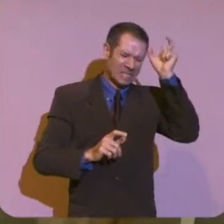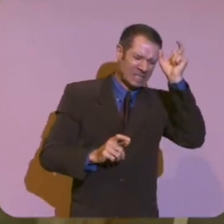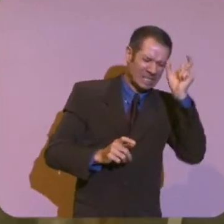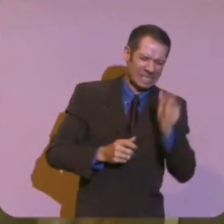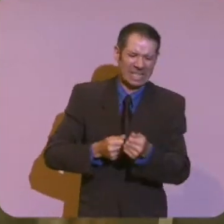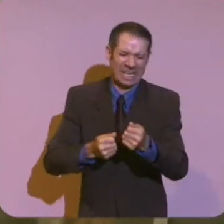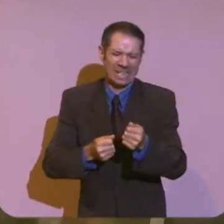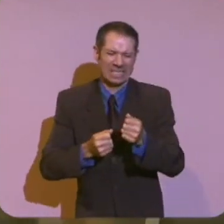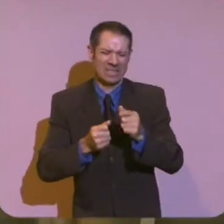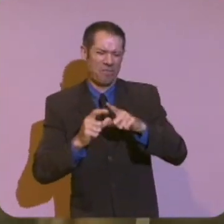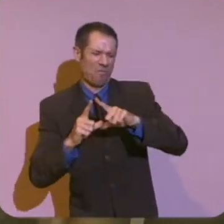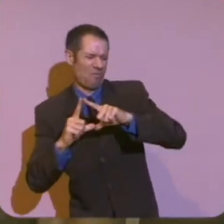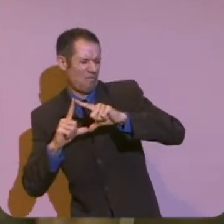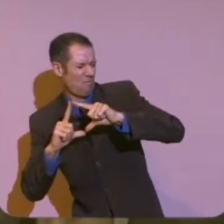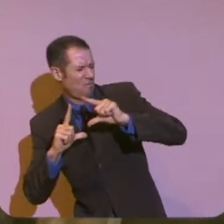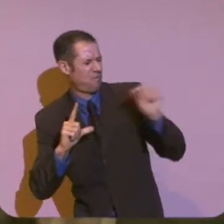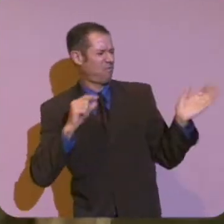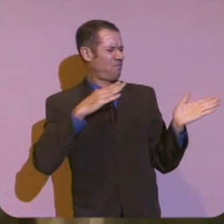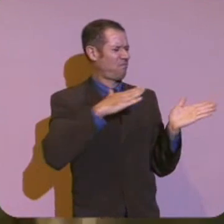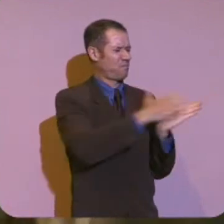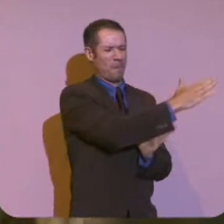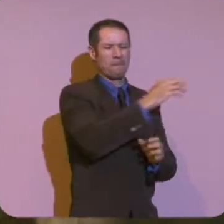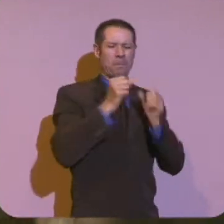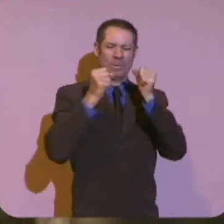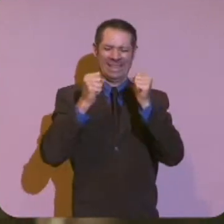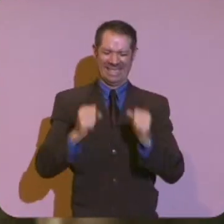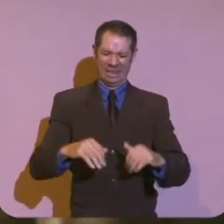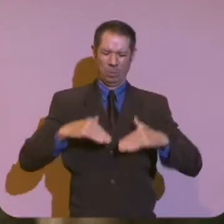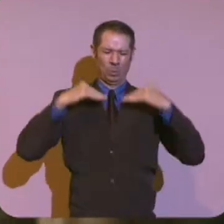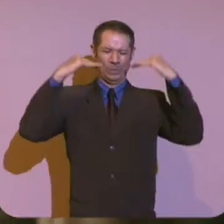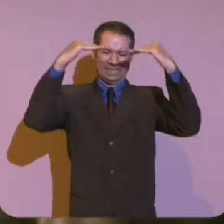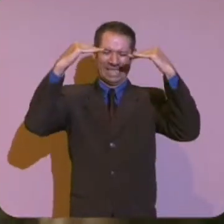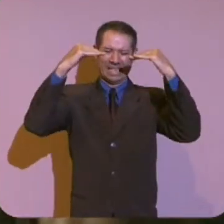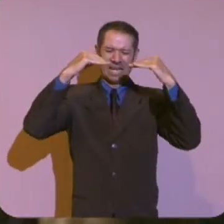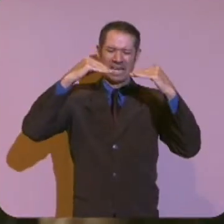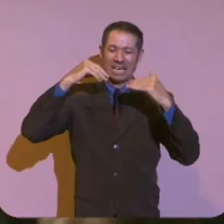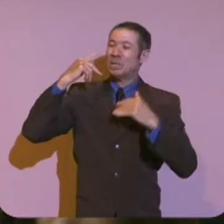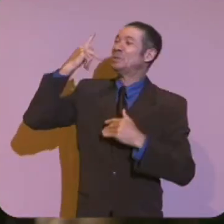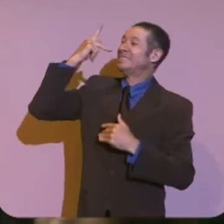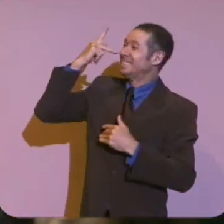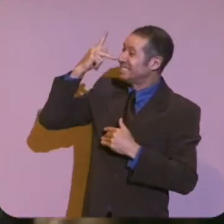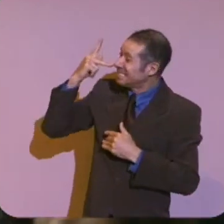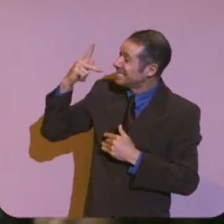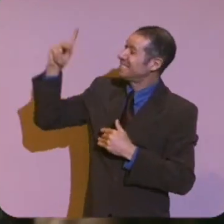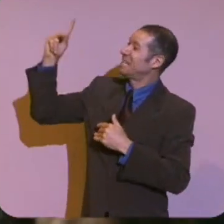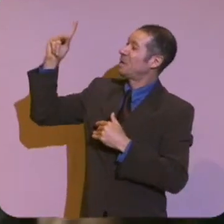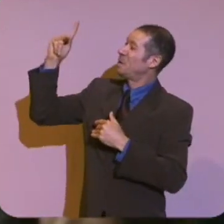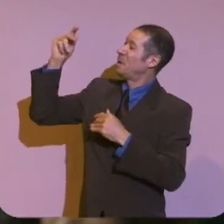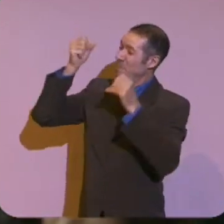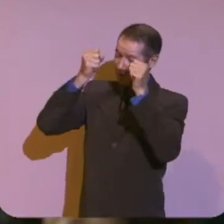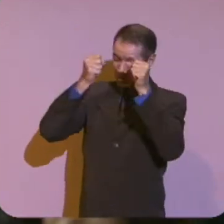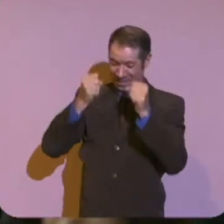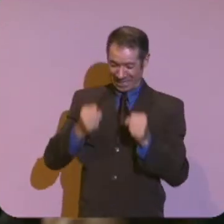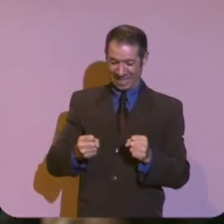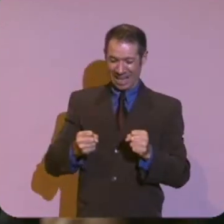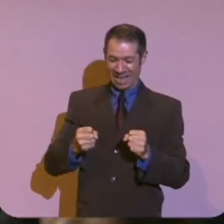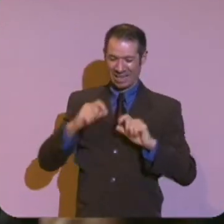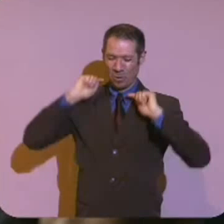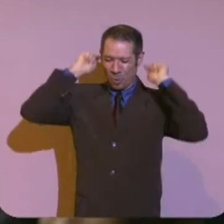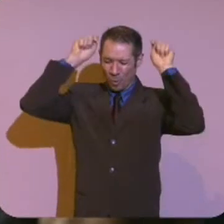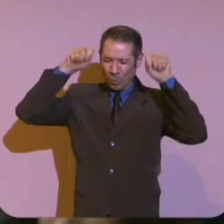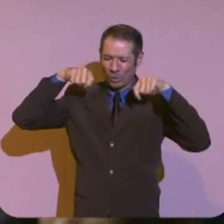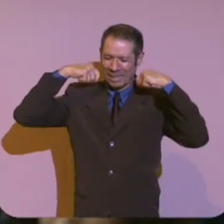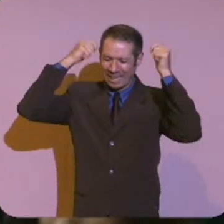sobre a vida deles, que tenha poder ou autoridade, porque Tu és o oleiro e eles